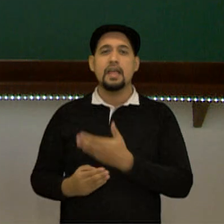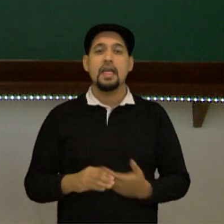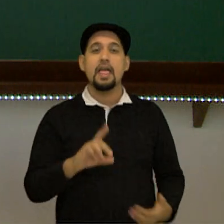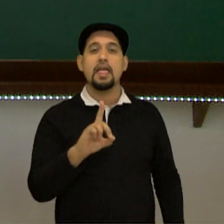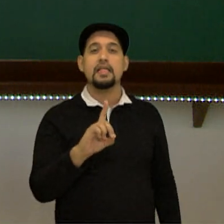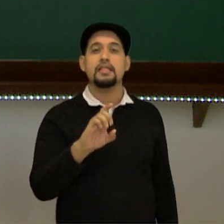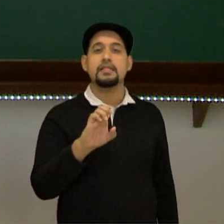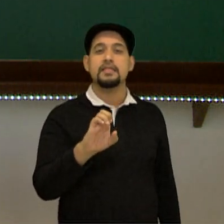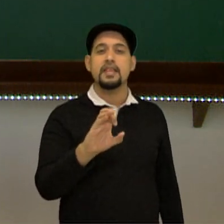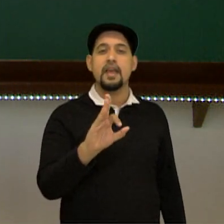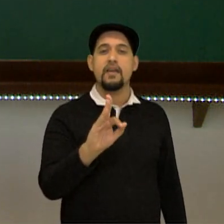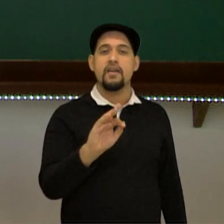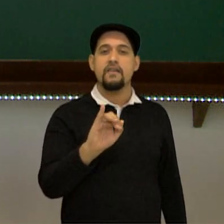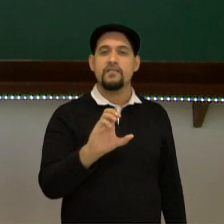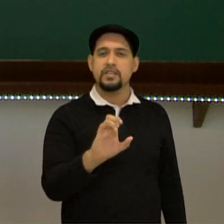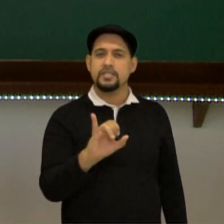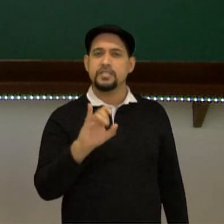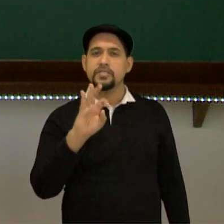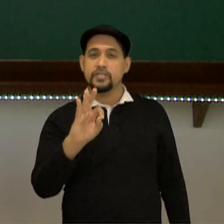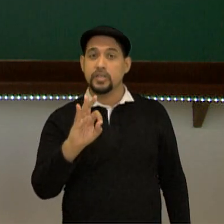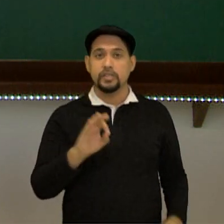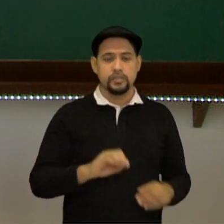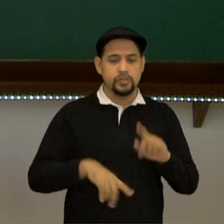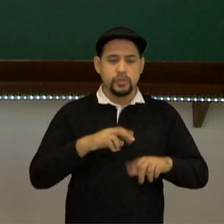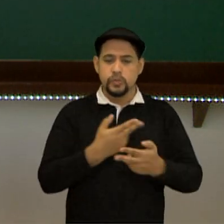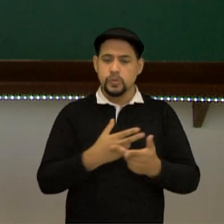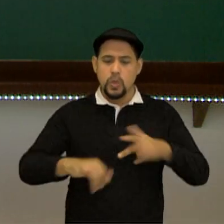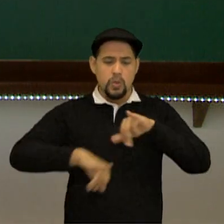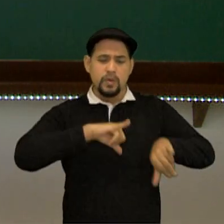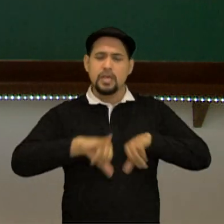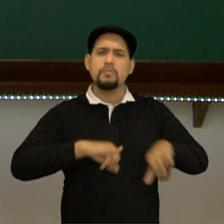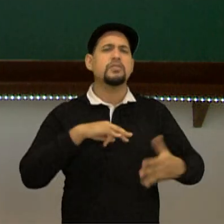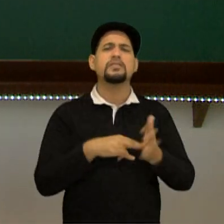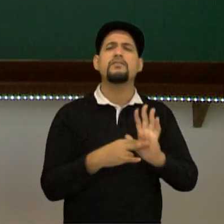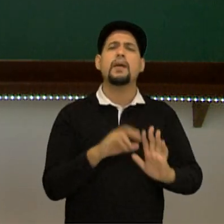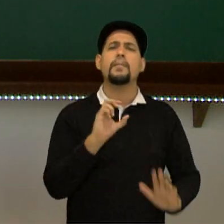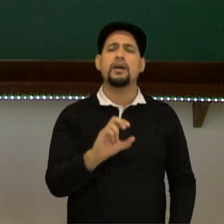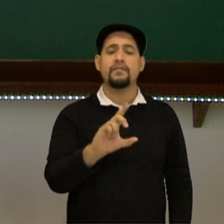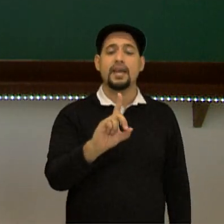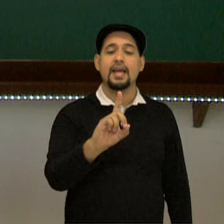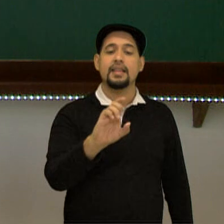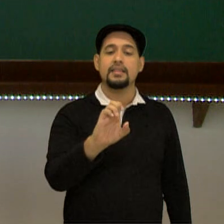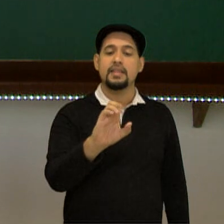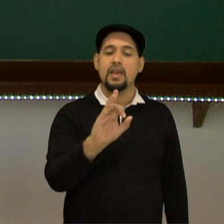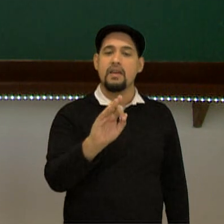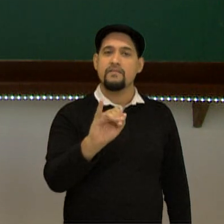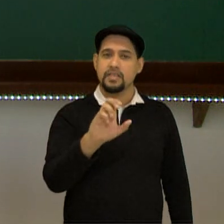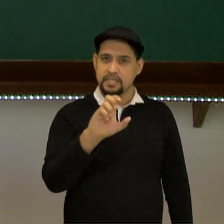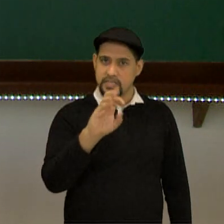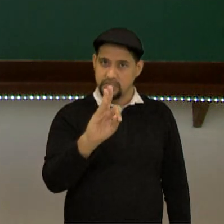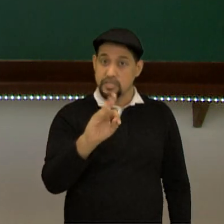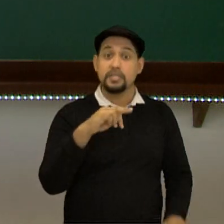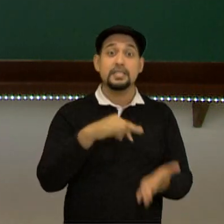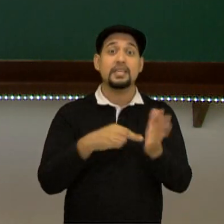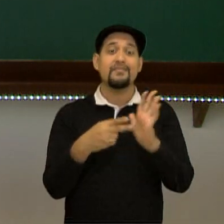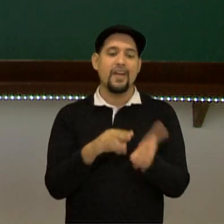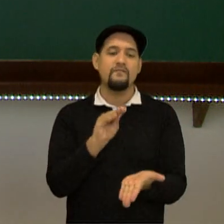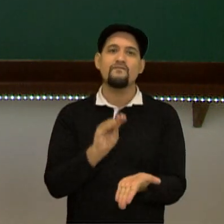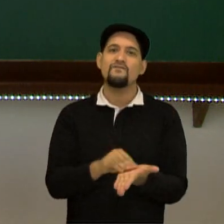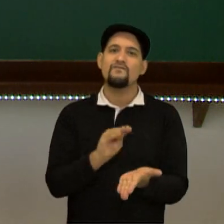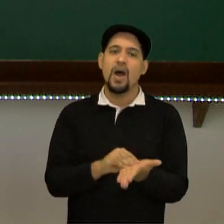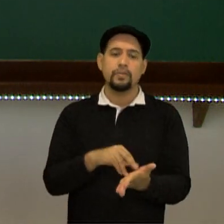déficit de produtos químicos. Déficit quer dizer falta, quer dizer